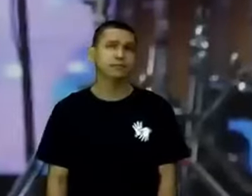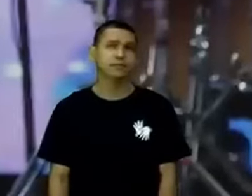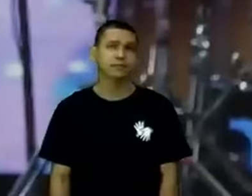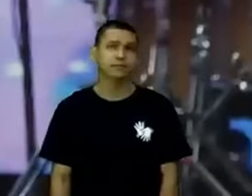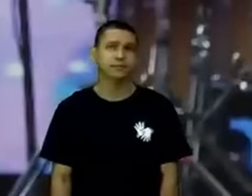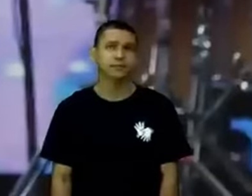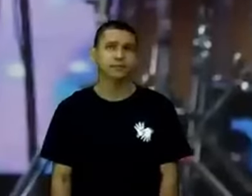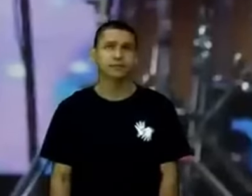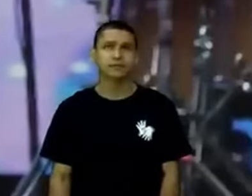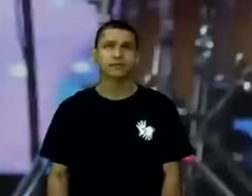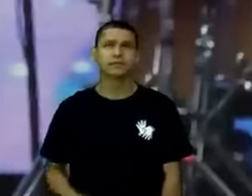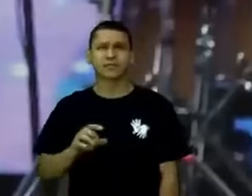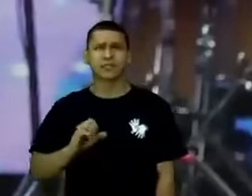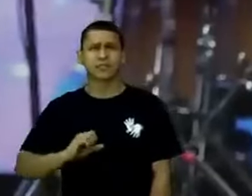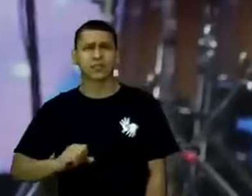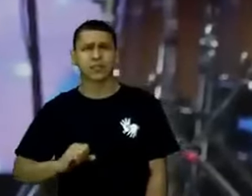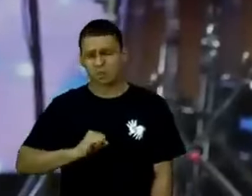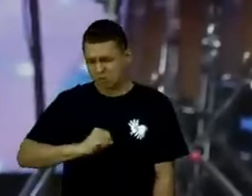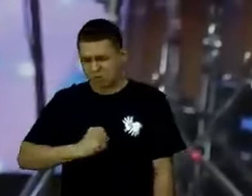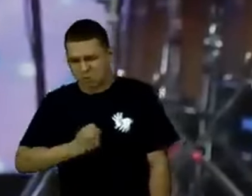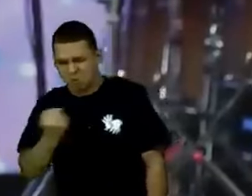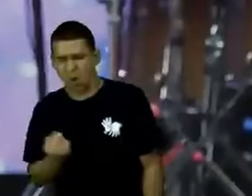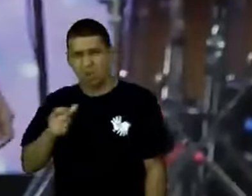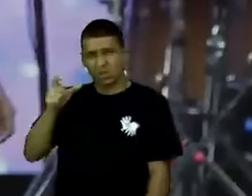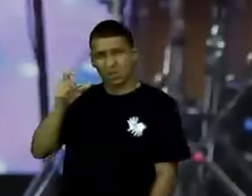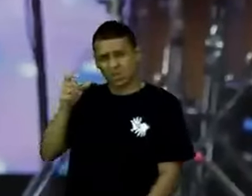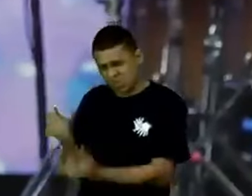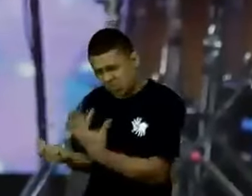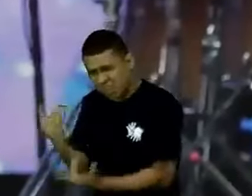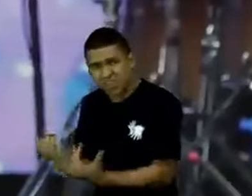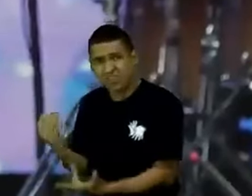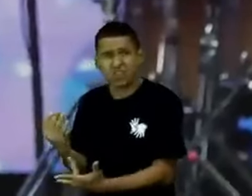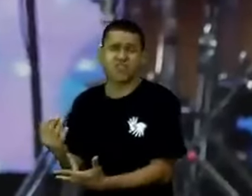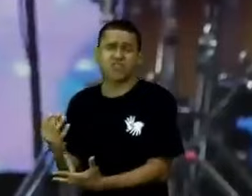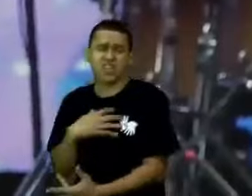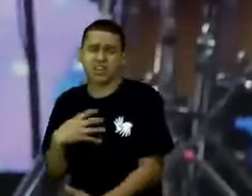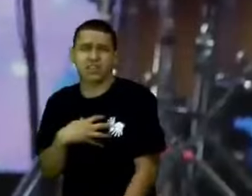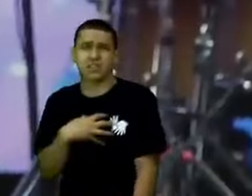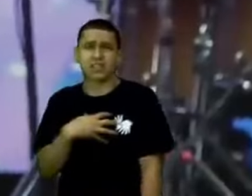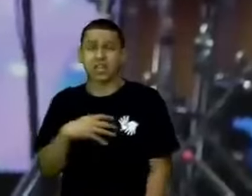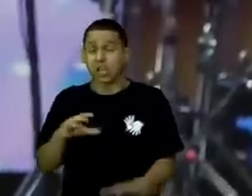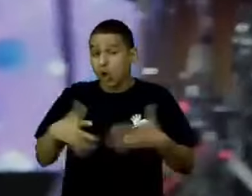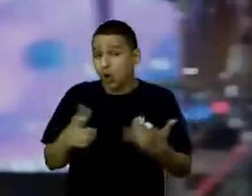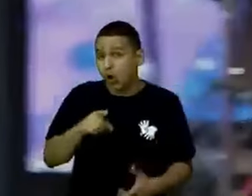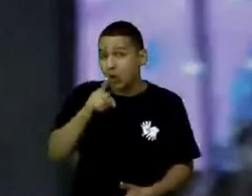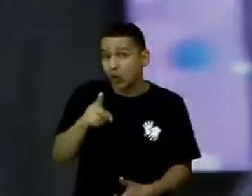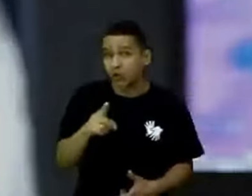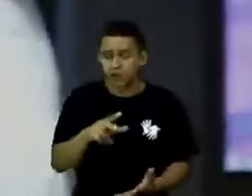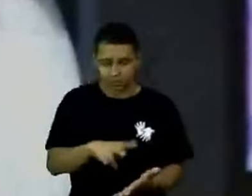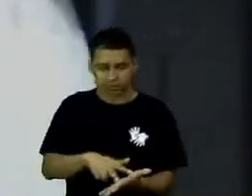Se tu tivesse o ódio, se tu soubesse o ódio que o inferno sente quando vai você levantando da